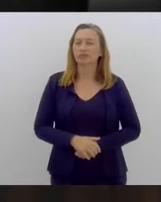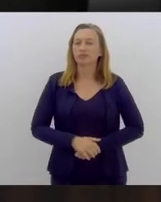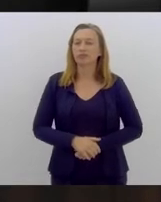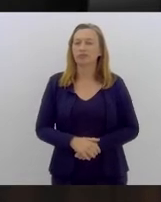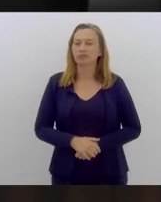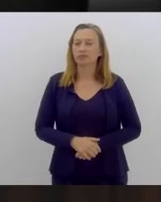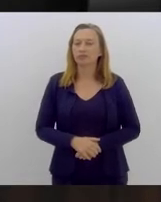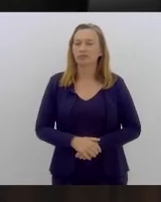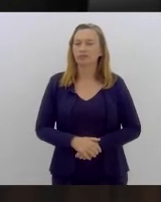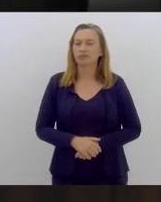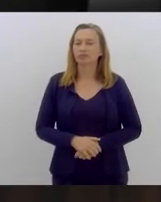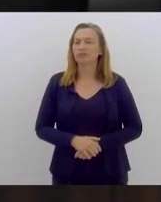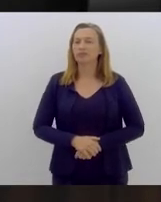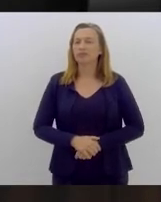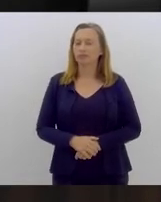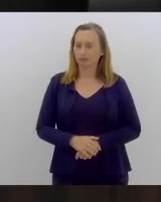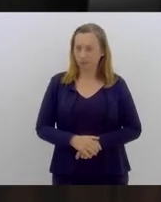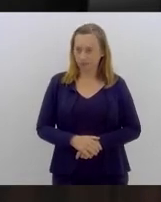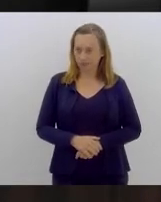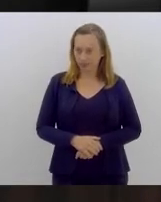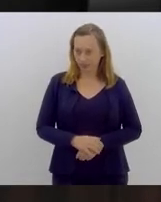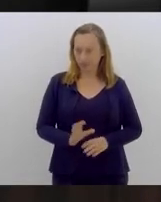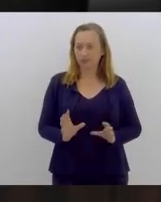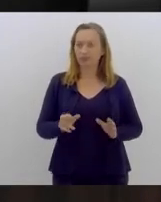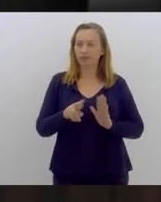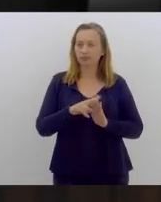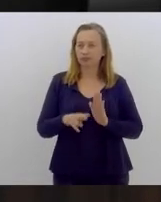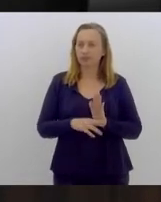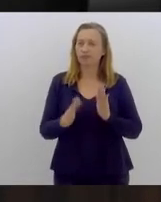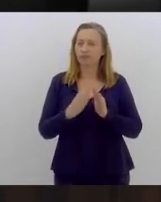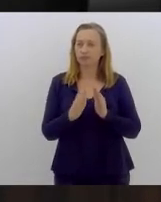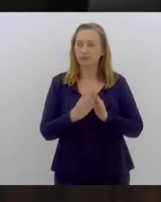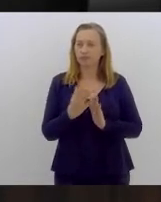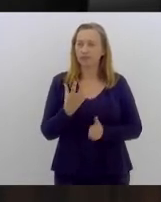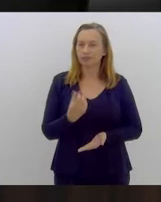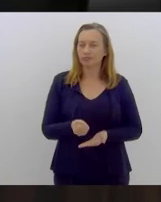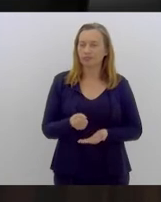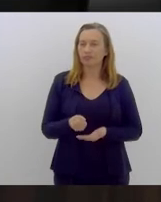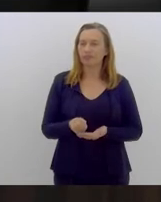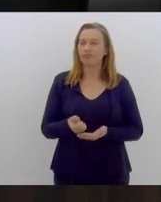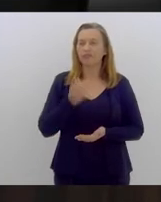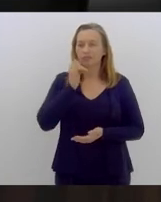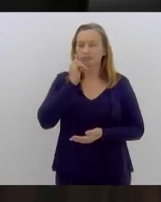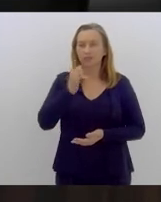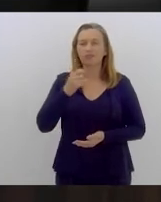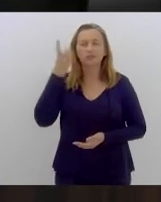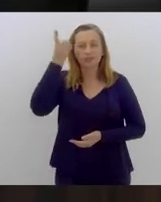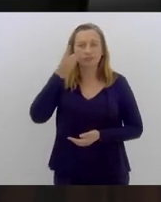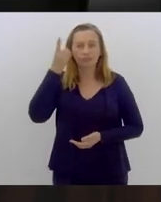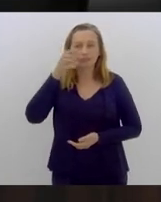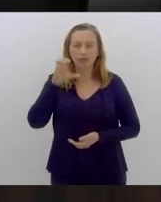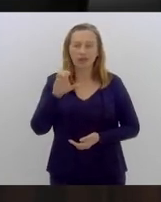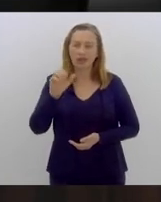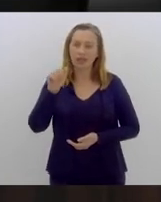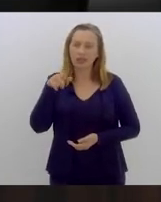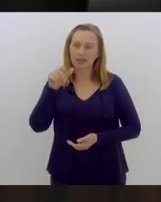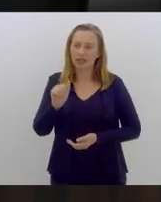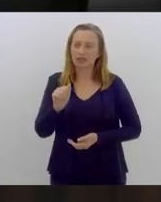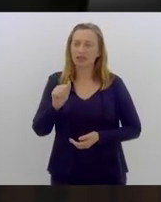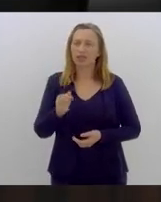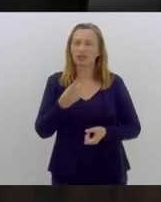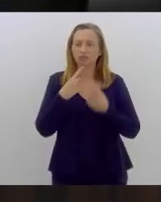Intercultural Brasil-Japão. Parecida à Comissão de Normas Internas e Proporções Externas, favorável, relator, deputado Márcio Canella. Em